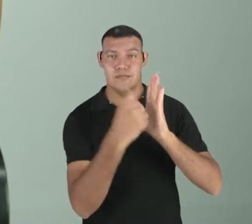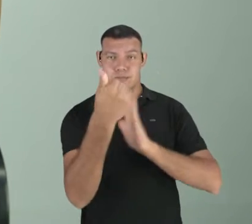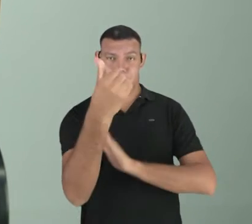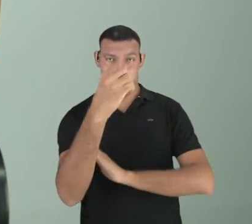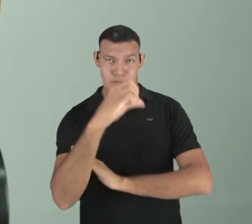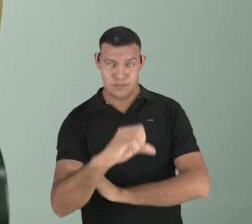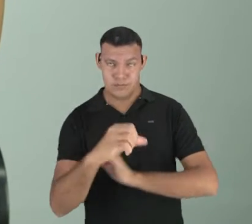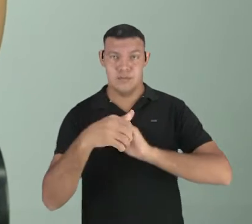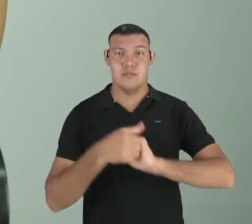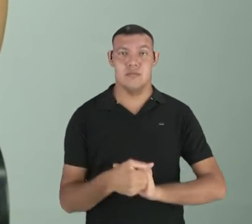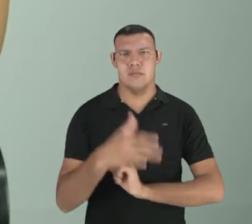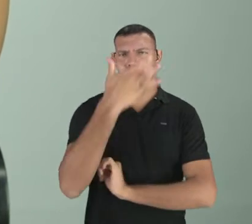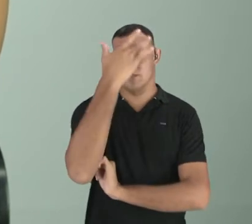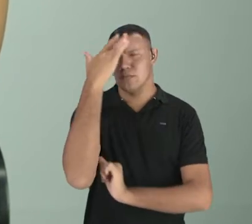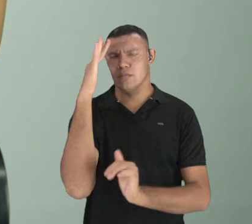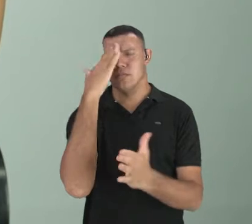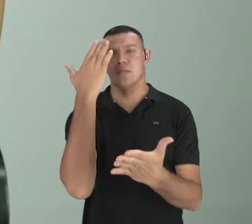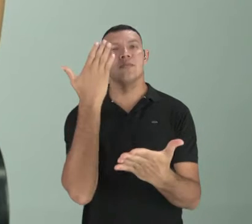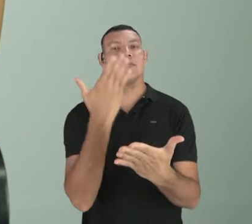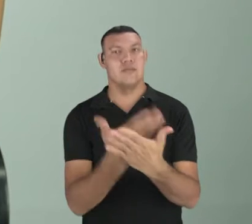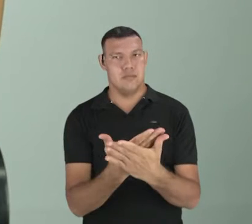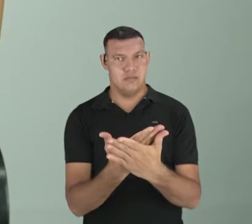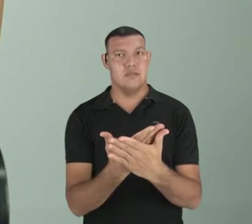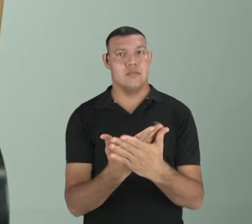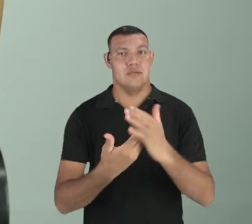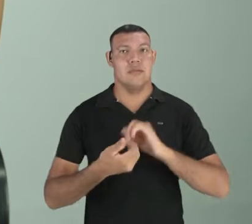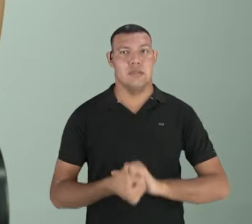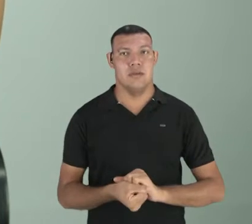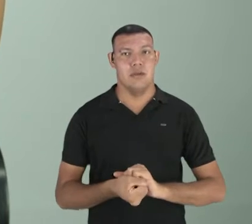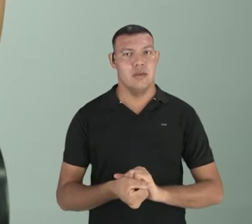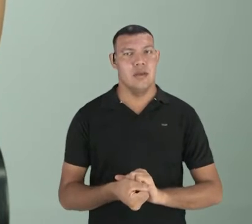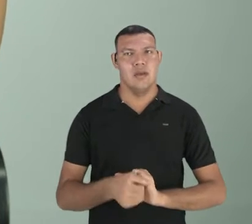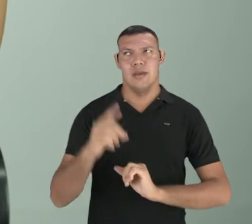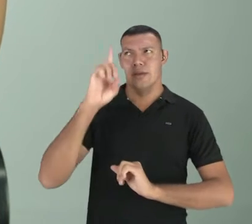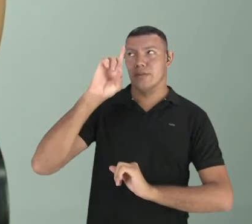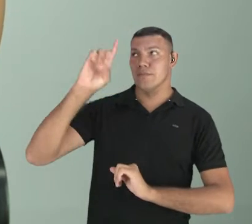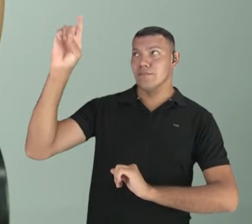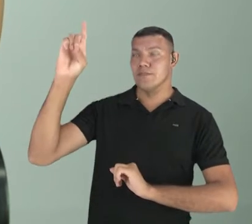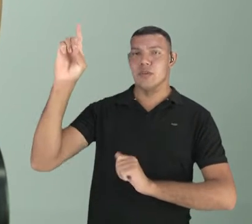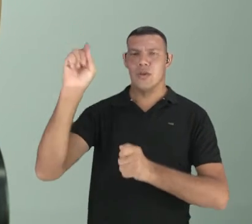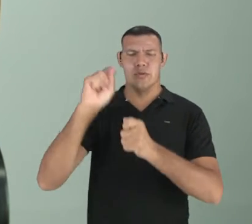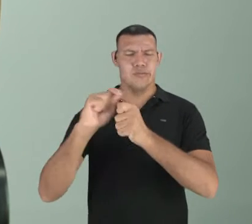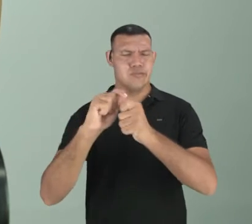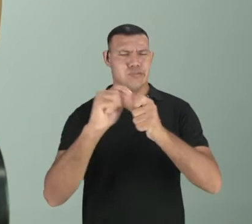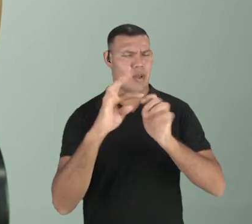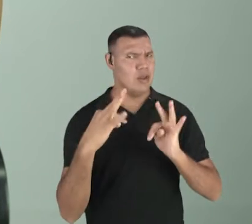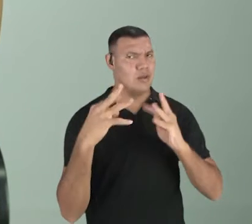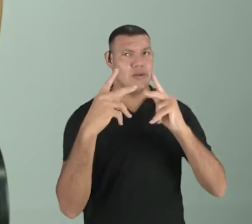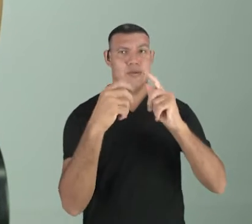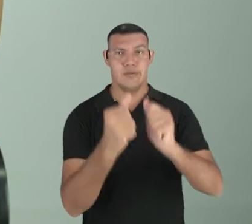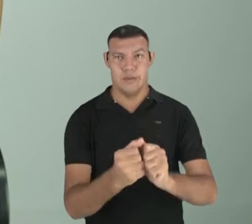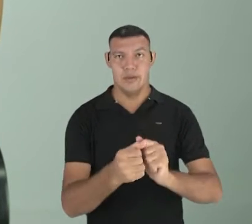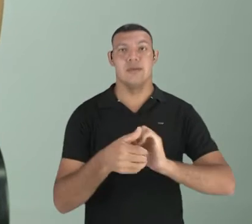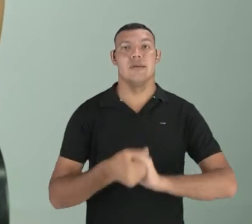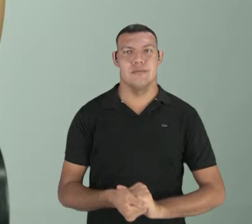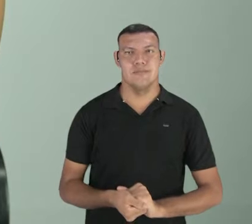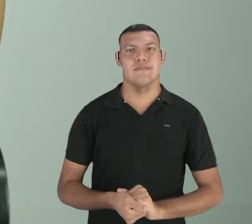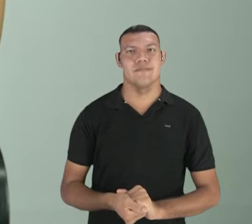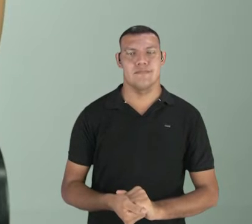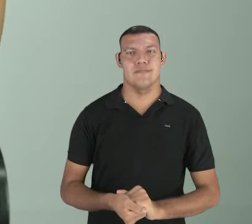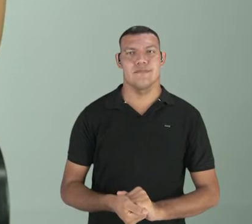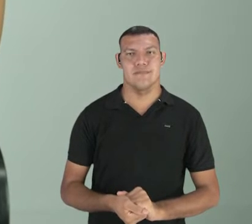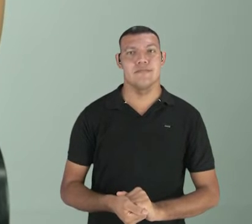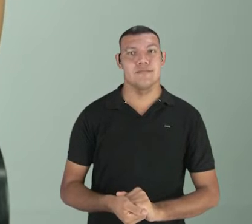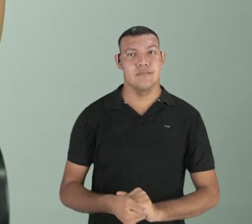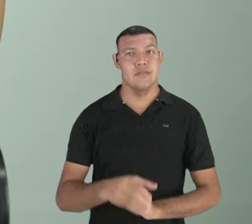as pessoas acreditavam que tudo foi criado por Deus, então acreditavam que era na